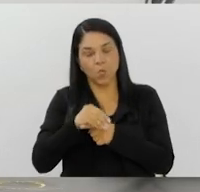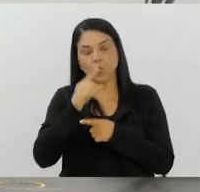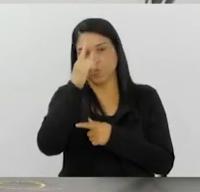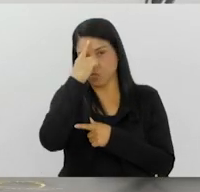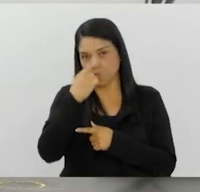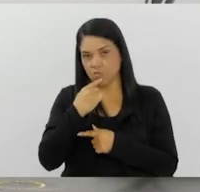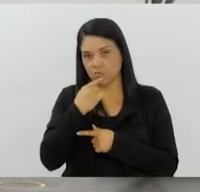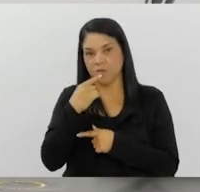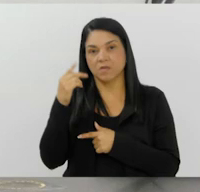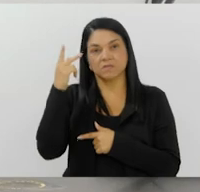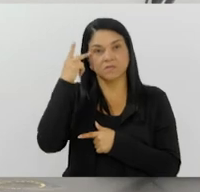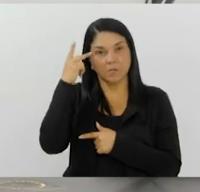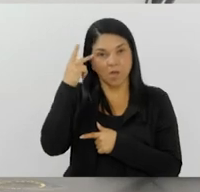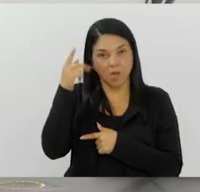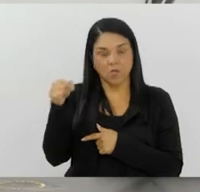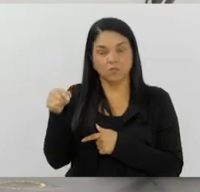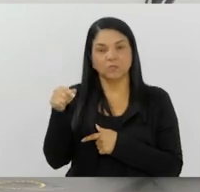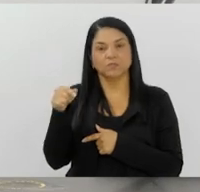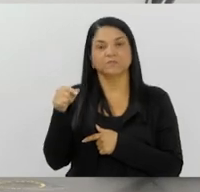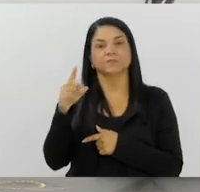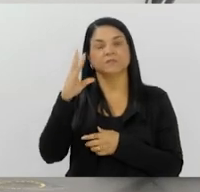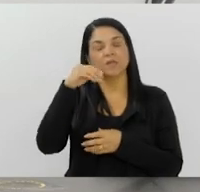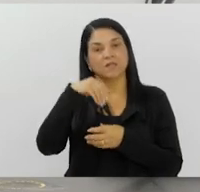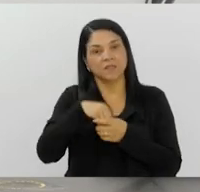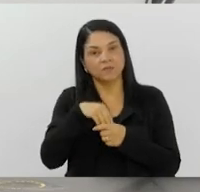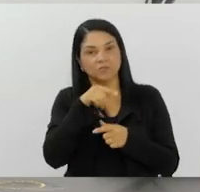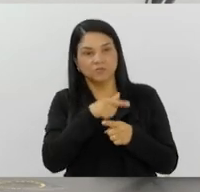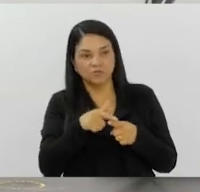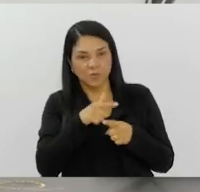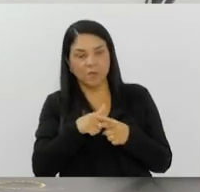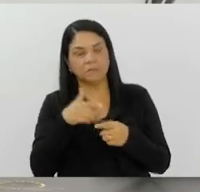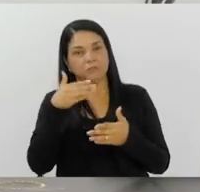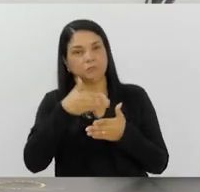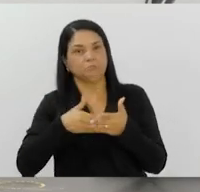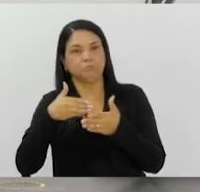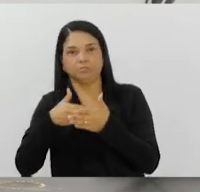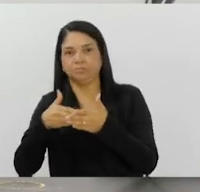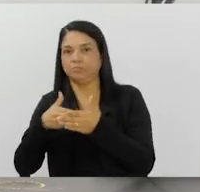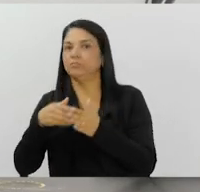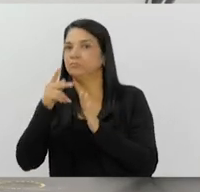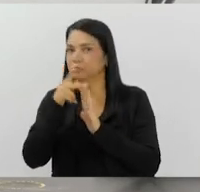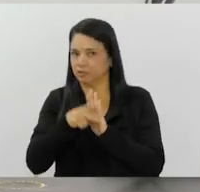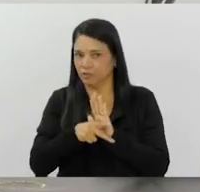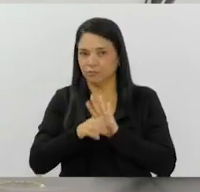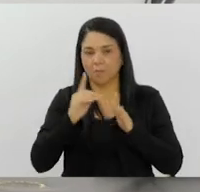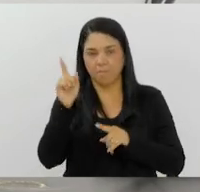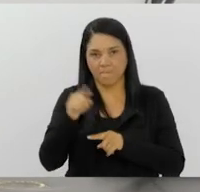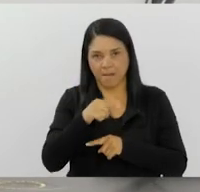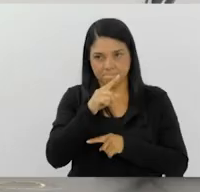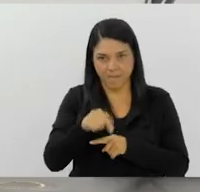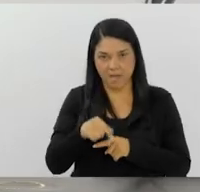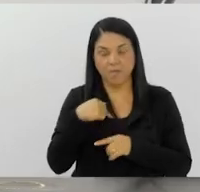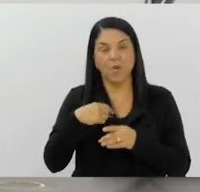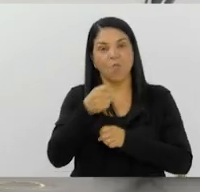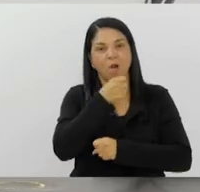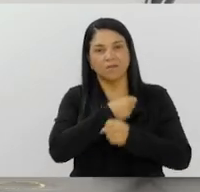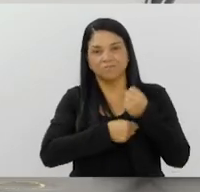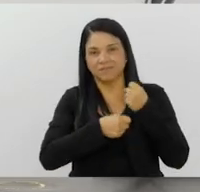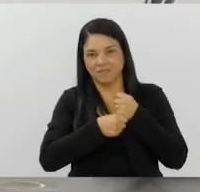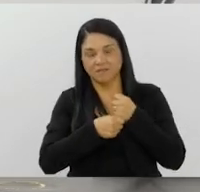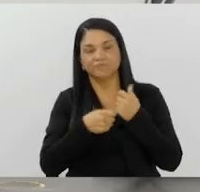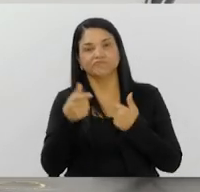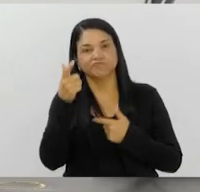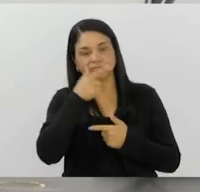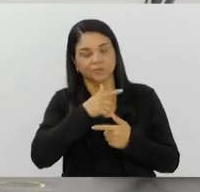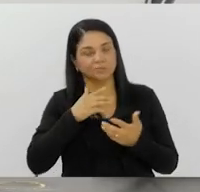tendo ali por dentro da das incidências a gente conseguiu barrar o projeto por um tempo mas de qualquer forma ano passado ele acabou